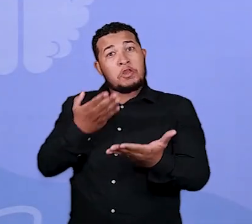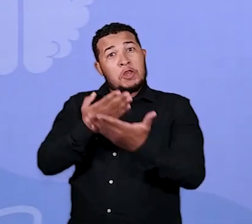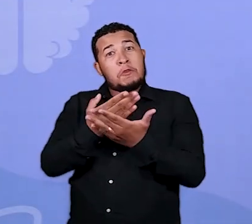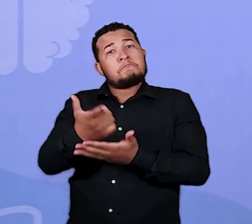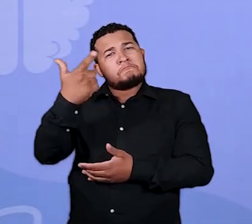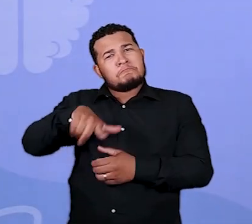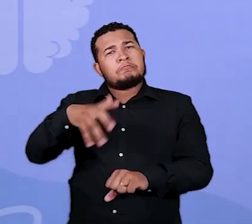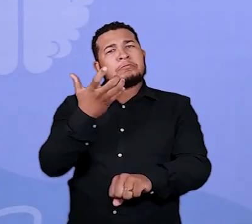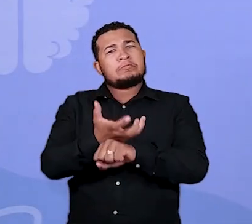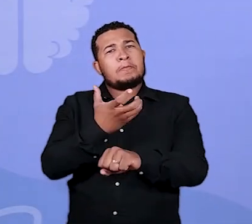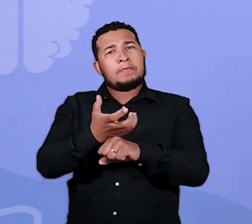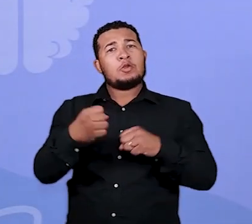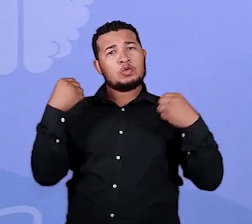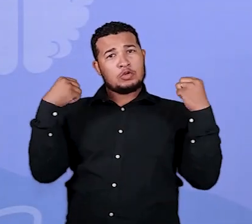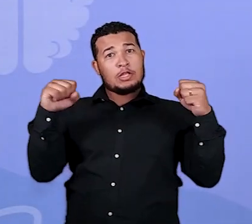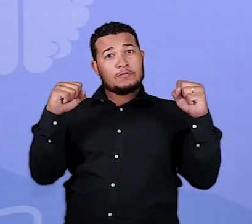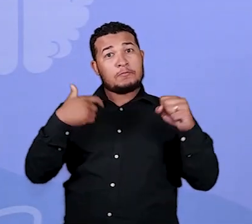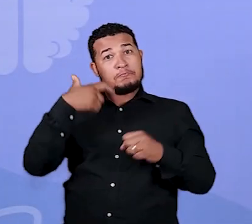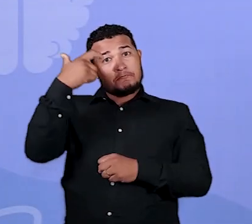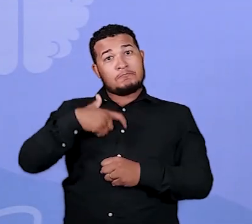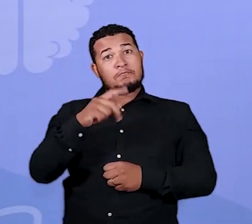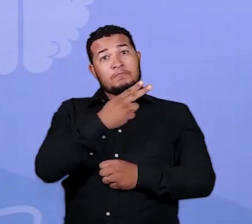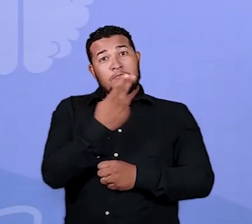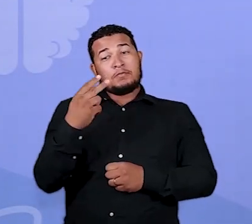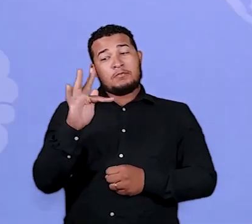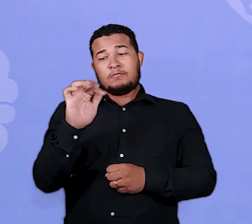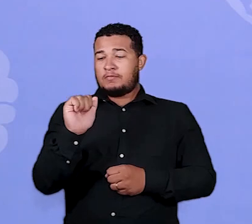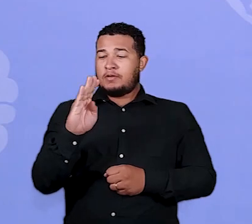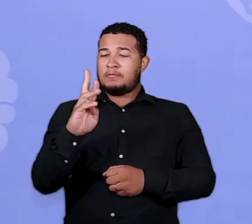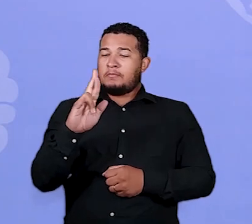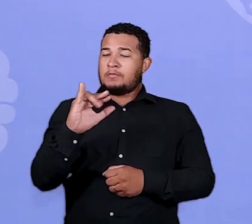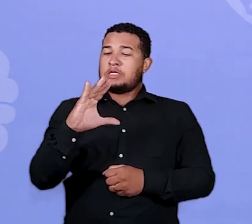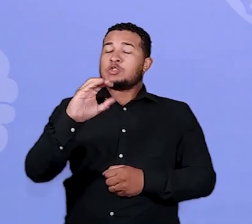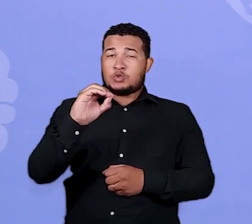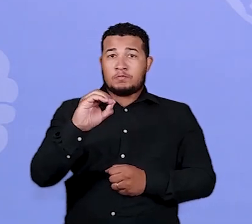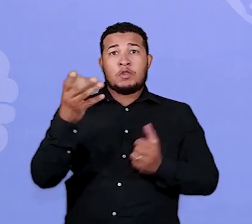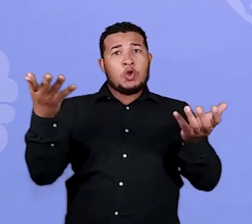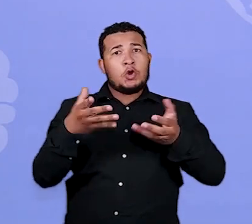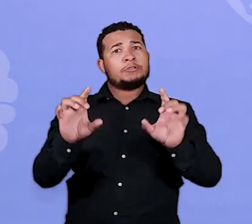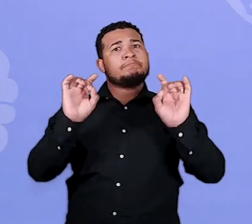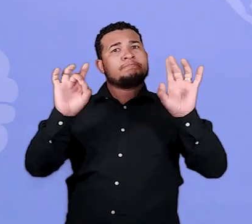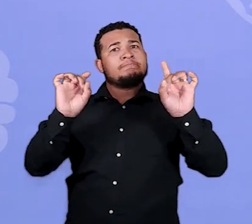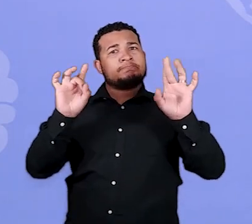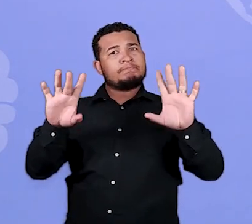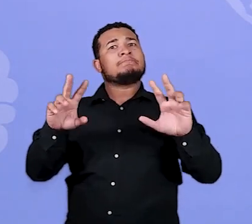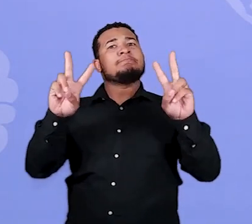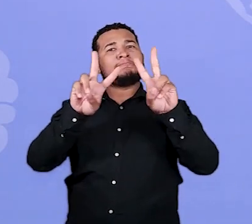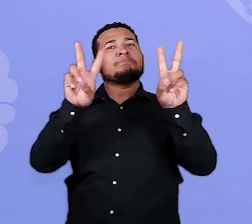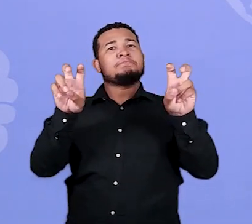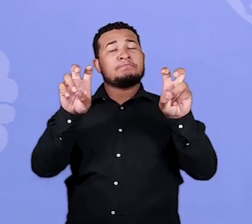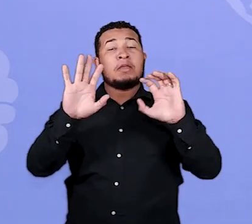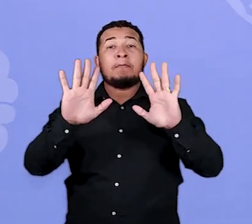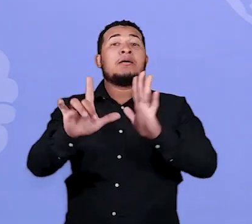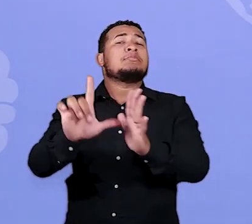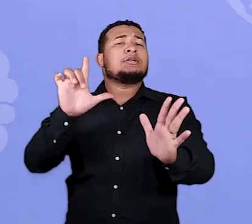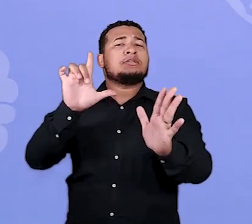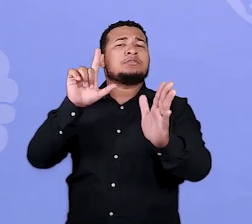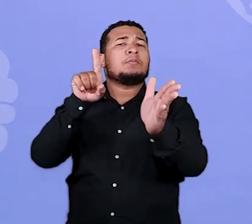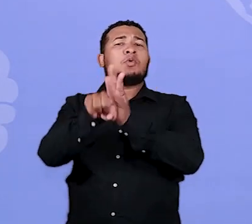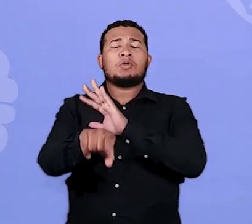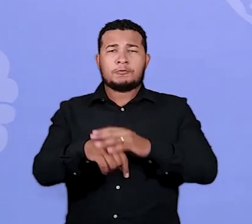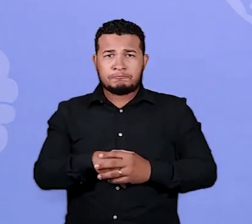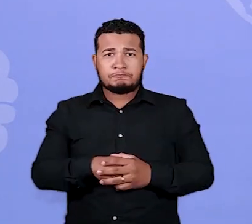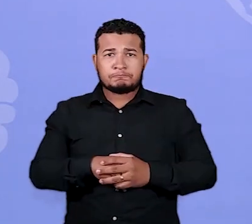Sejam bem-vindos a mais uma aula de Educação Física, aqui é Fabrício Corradini e hoje nós vamos abordar um tema muito especial. Mas antes eu quero te